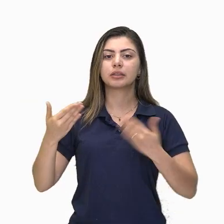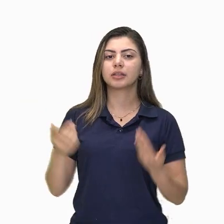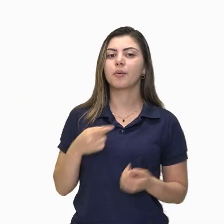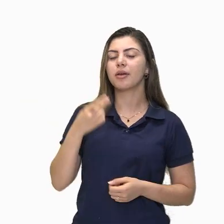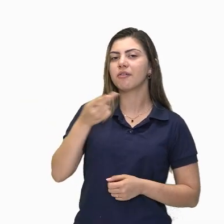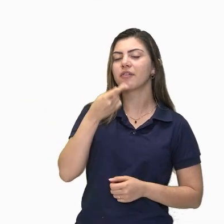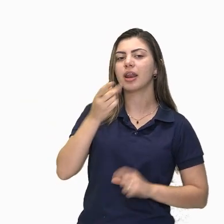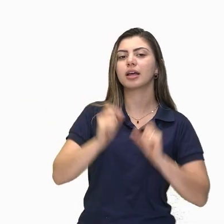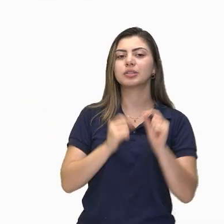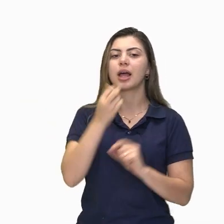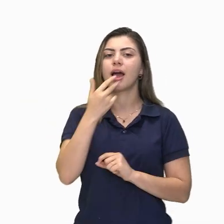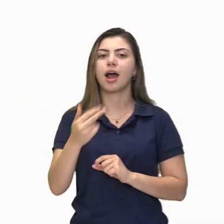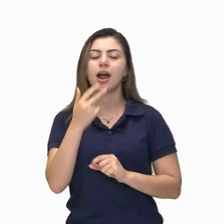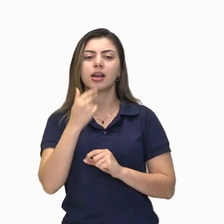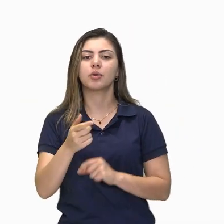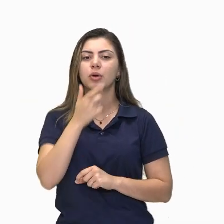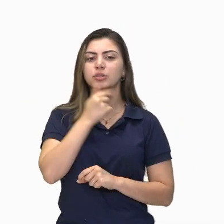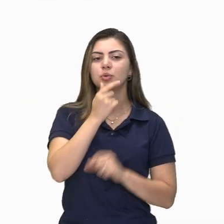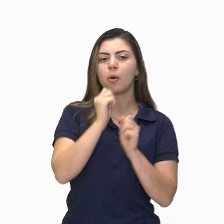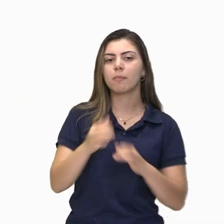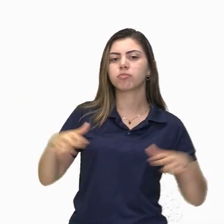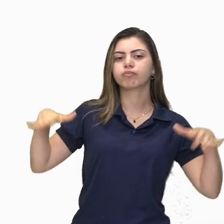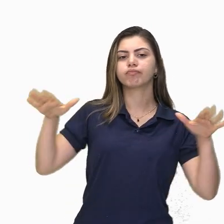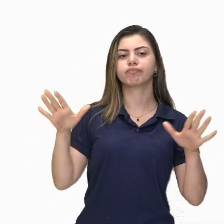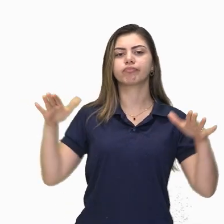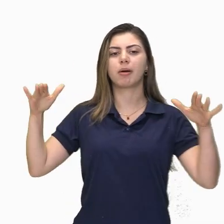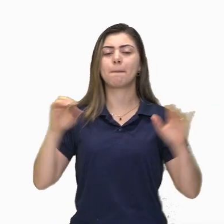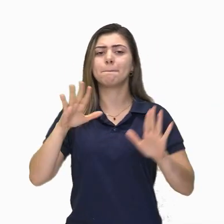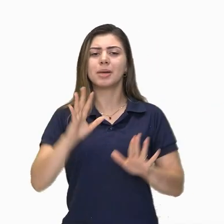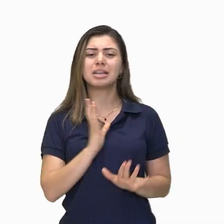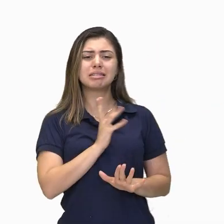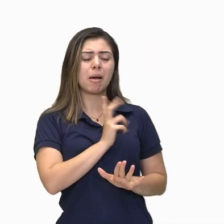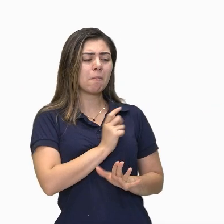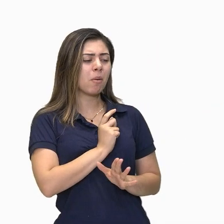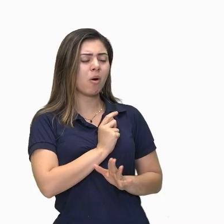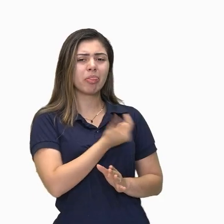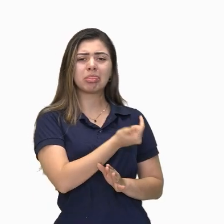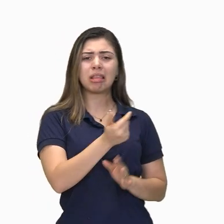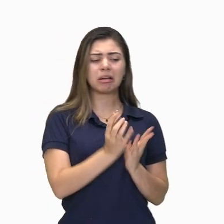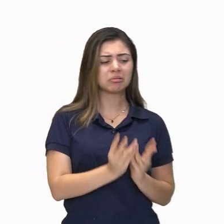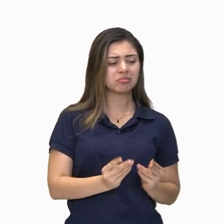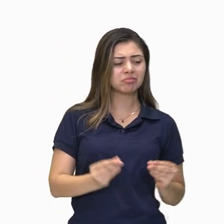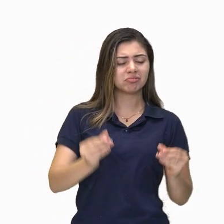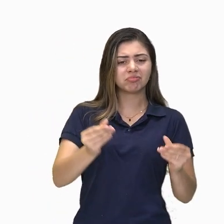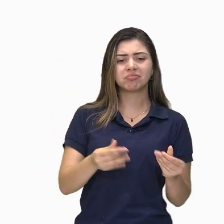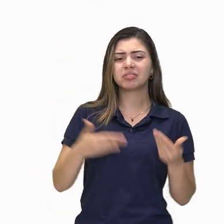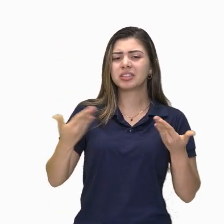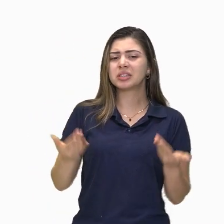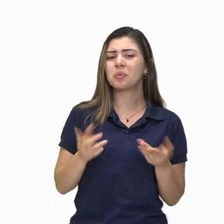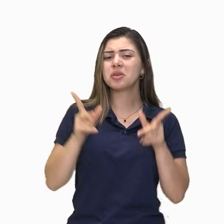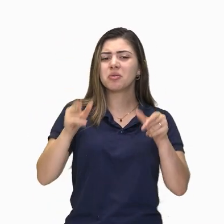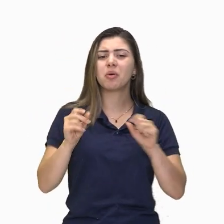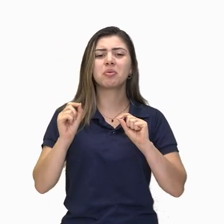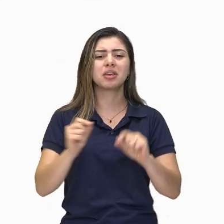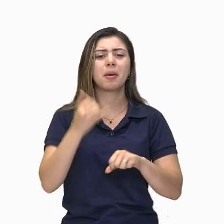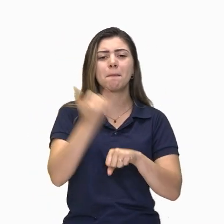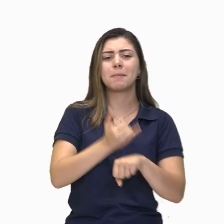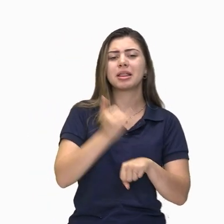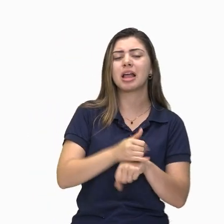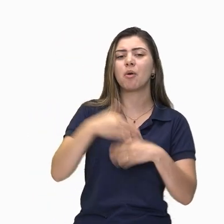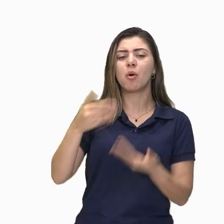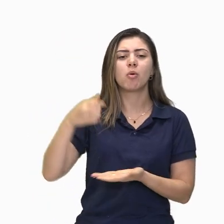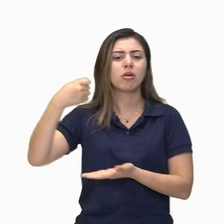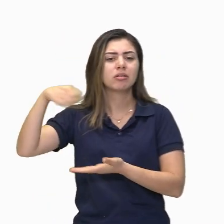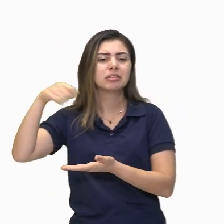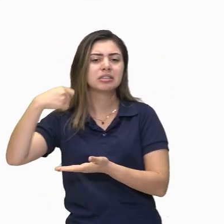falasse as línguas dos homens e dos anjos, e não tivesse amor, seria como o metal que soa ou como o sino